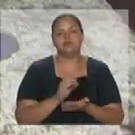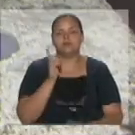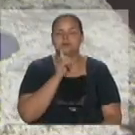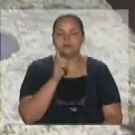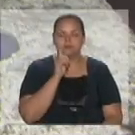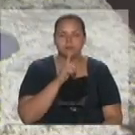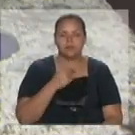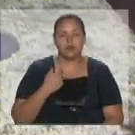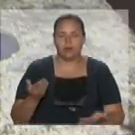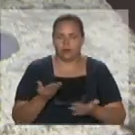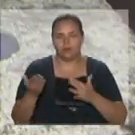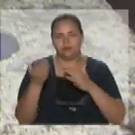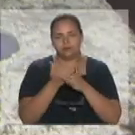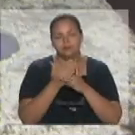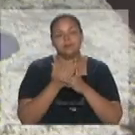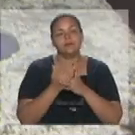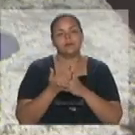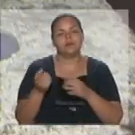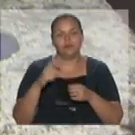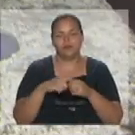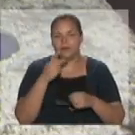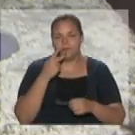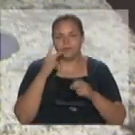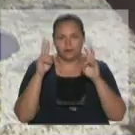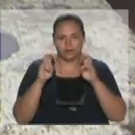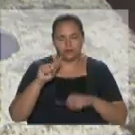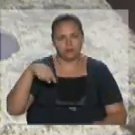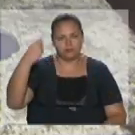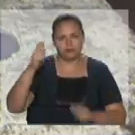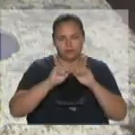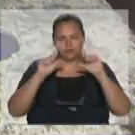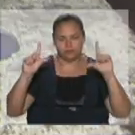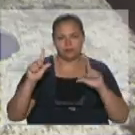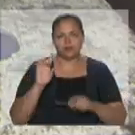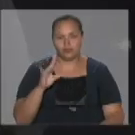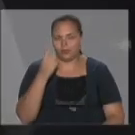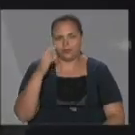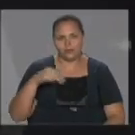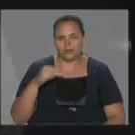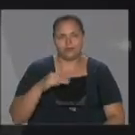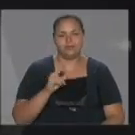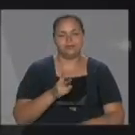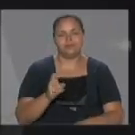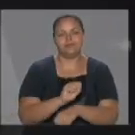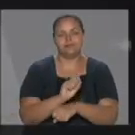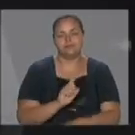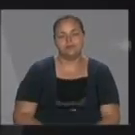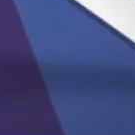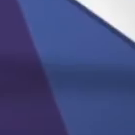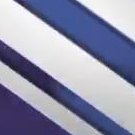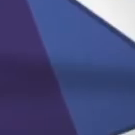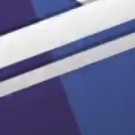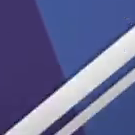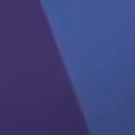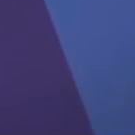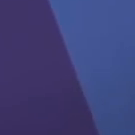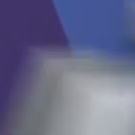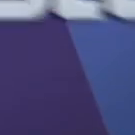deputado? Já acontece. E grande. Deputado, a gente precisa fazer um pequeno intervalo e volta falando sobre esse assunto no próximo bloco. É só um minutinho, não saia daí.